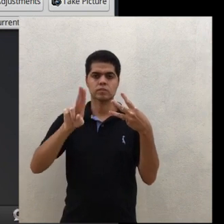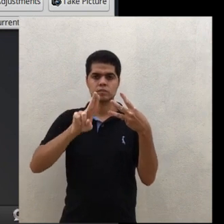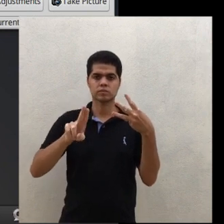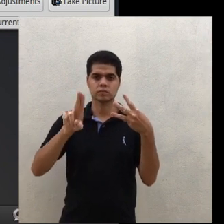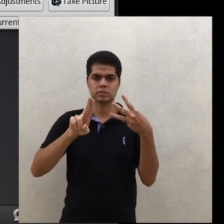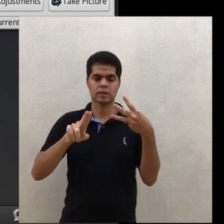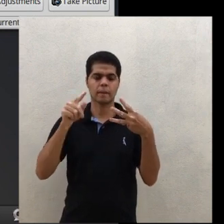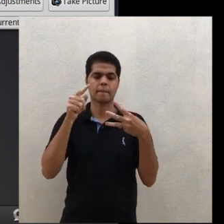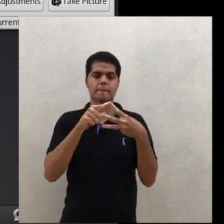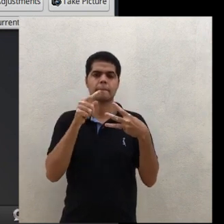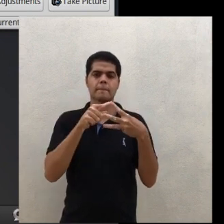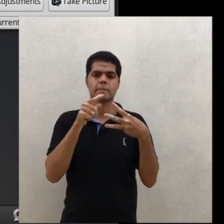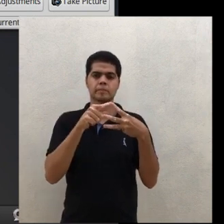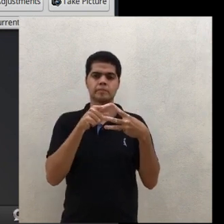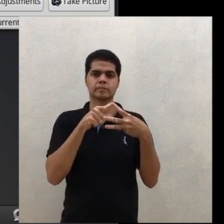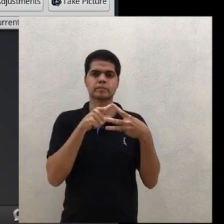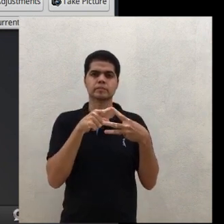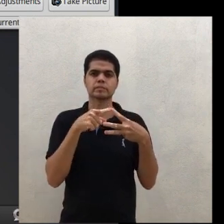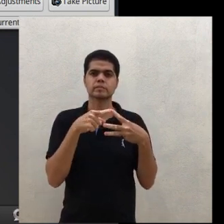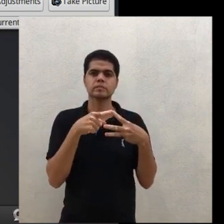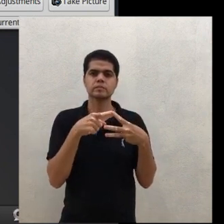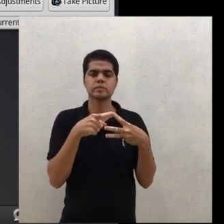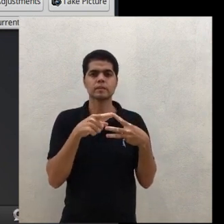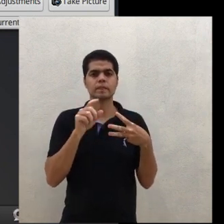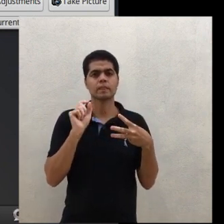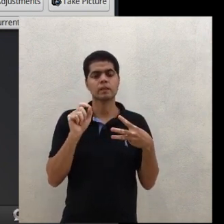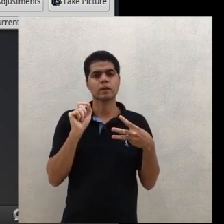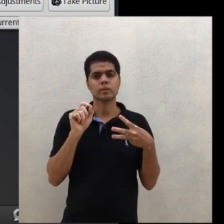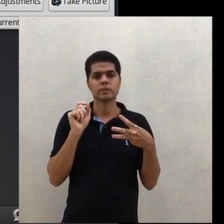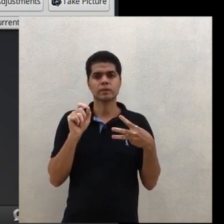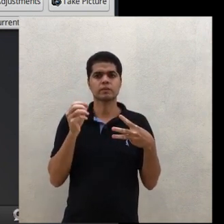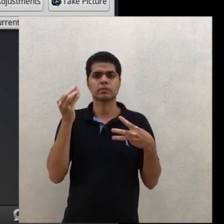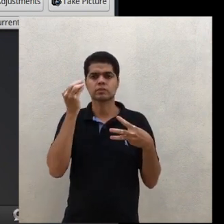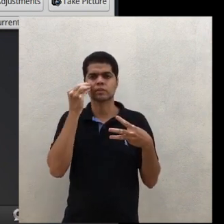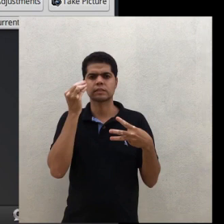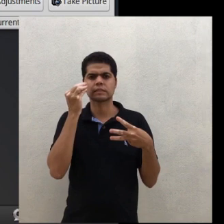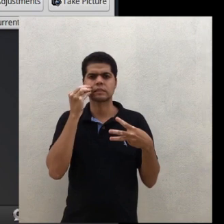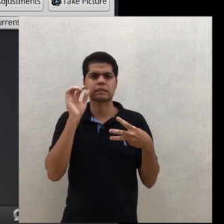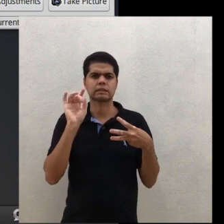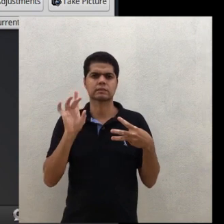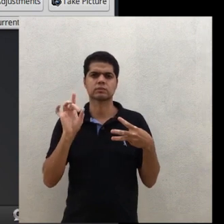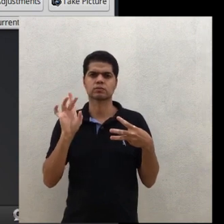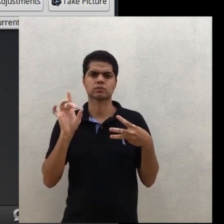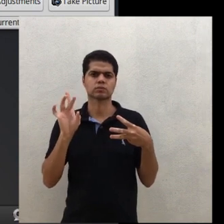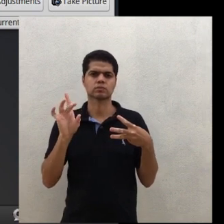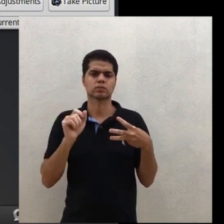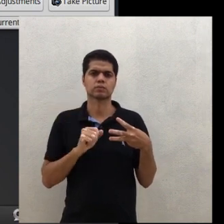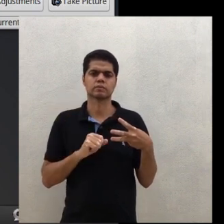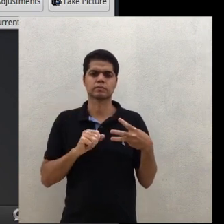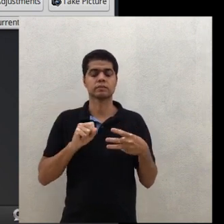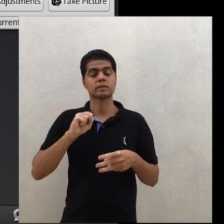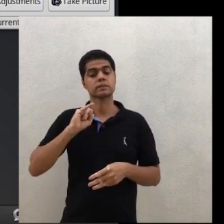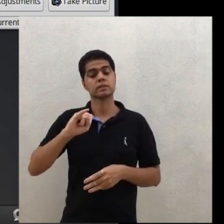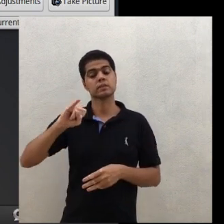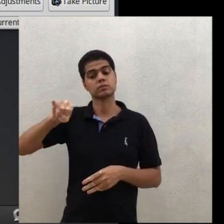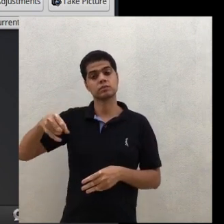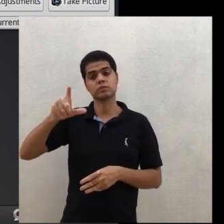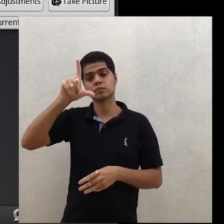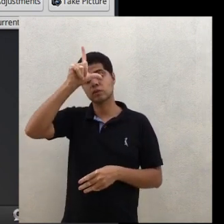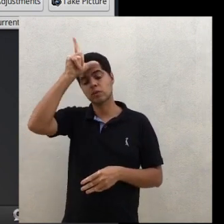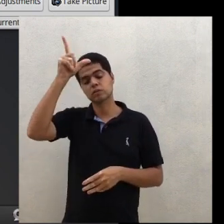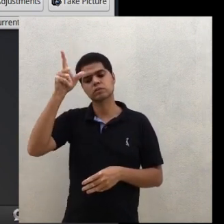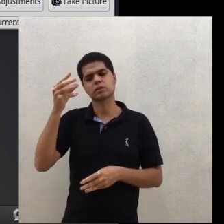quero testar para ver se o JFuzzyLogic está funcionando direitinho. Então, como é que você coloca? Você põe assim, ó, java